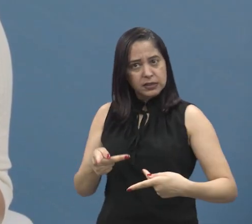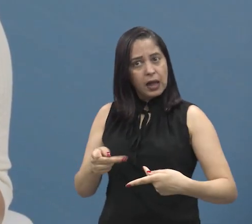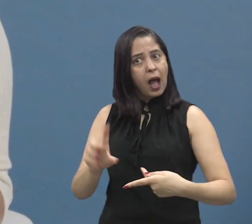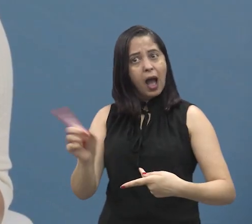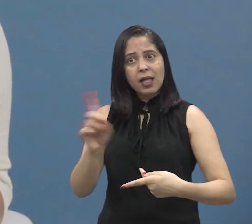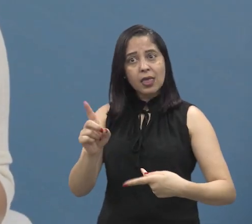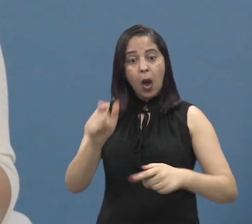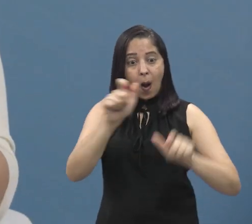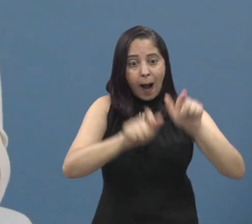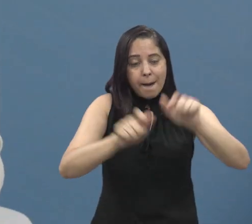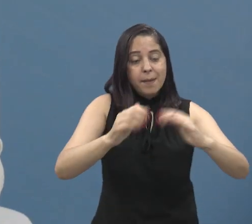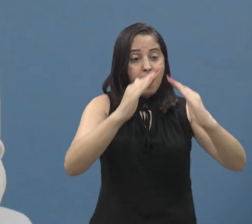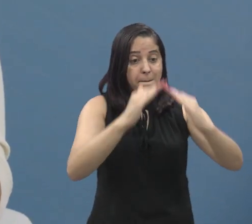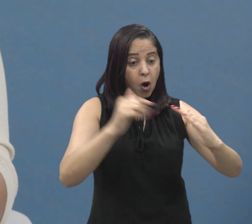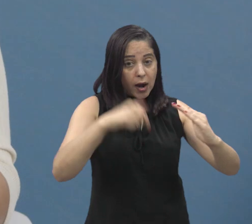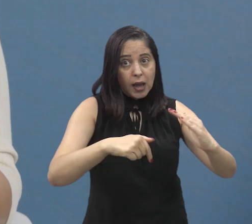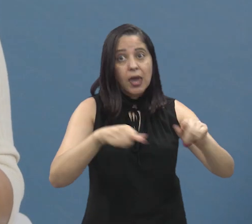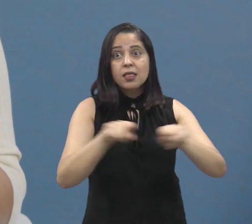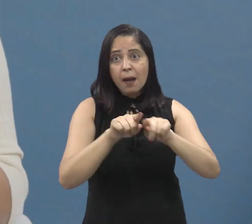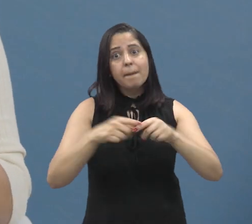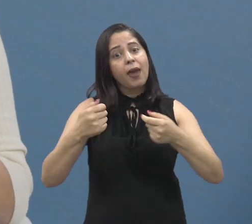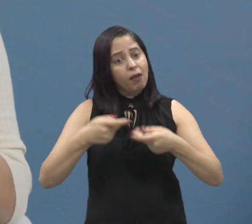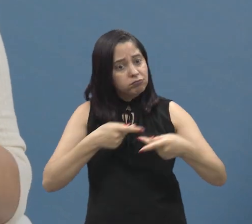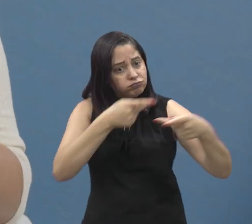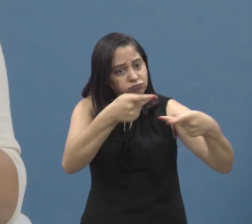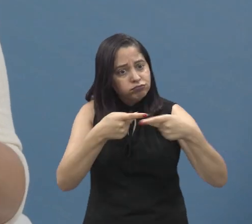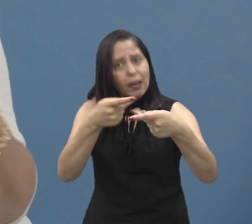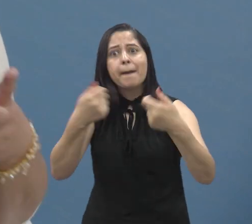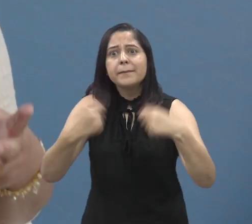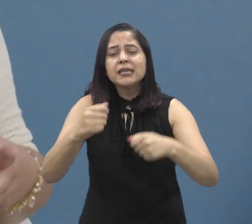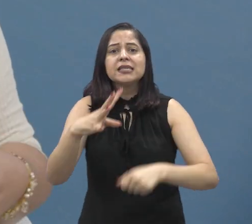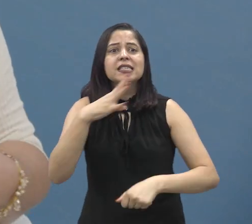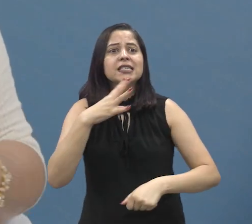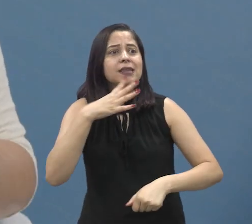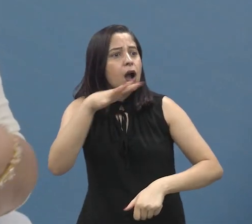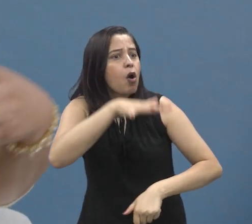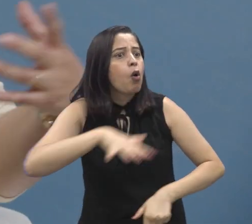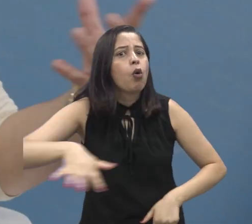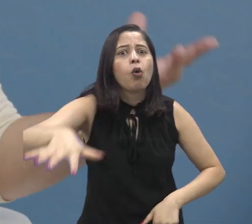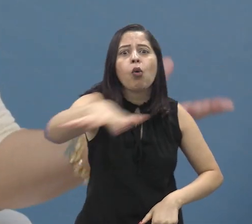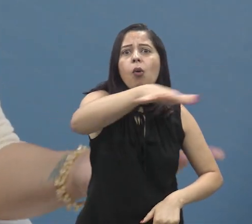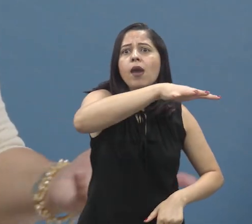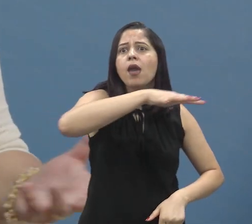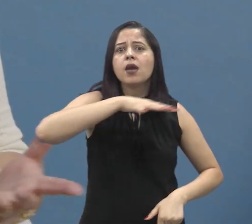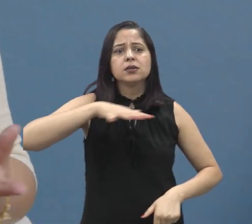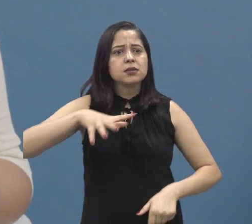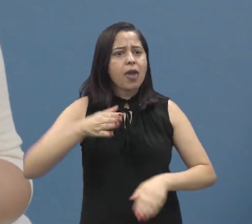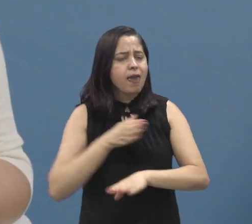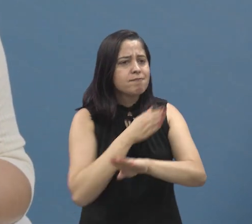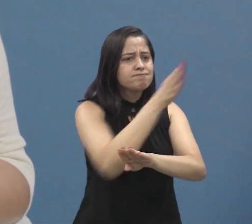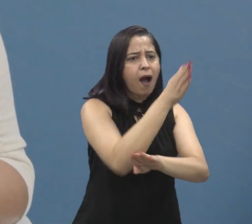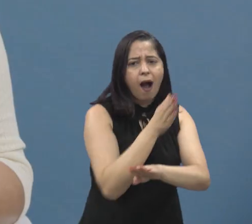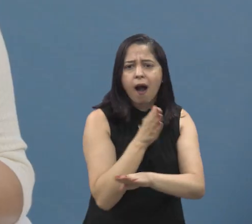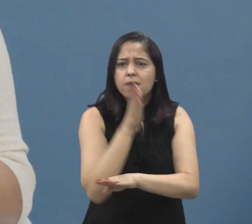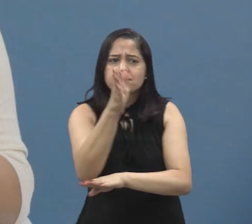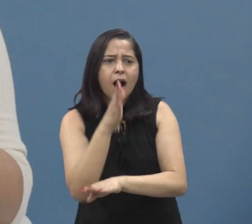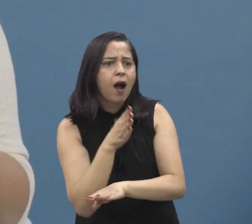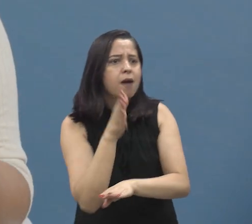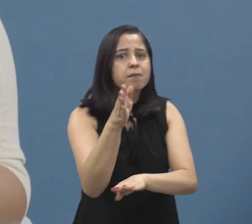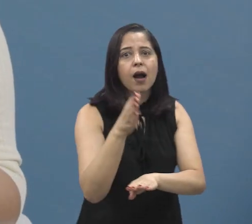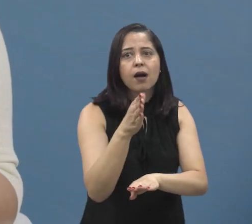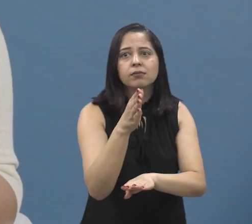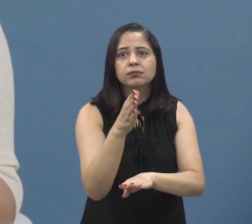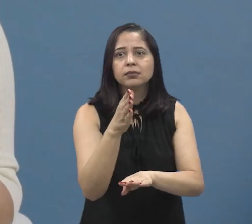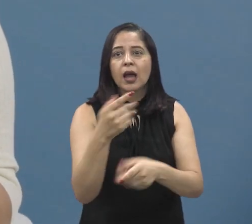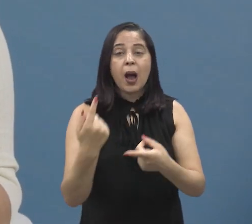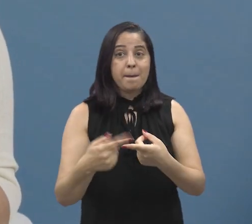munícipe precisa se apropriar do City Tour, precisa conhecer esses espaços, precisa ocupar esses espaços. Quantas pessoas